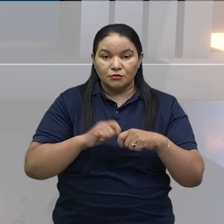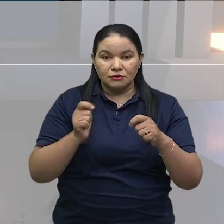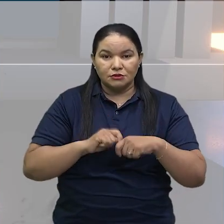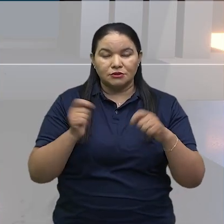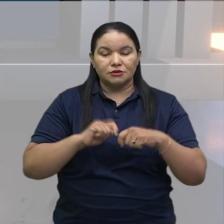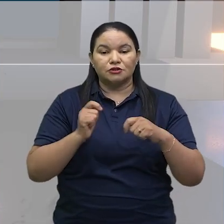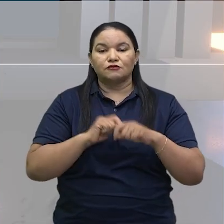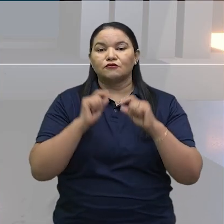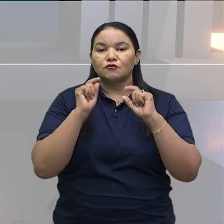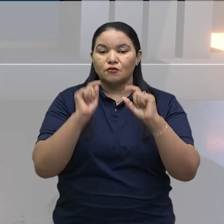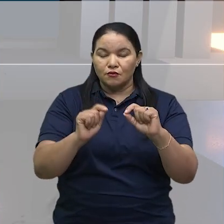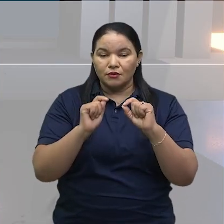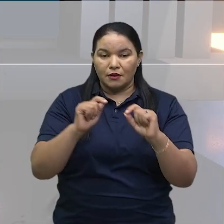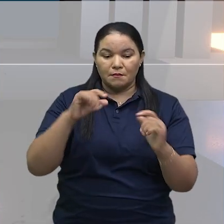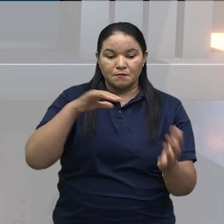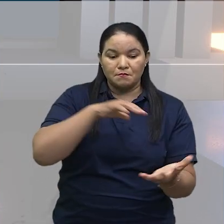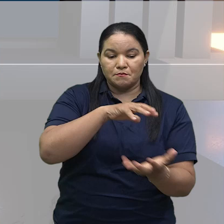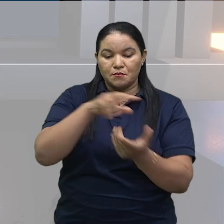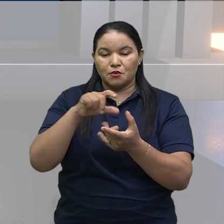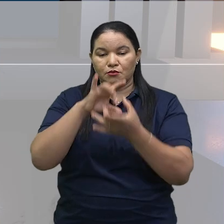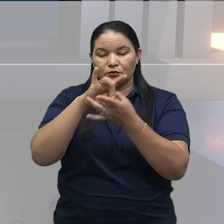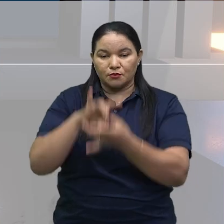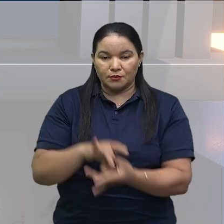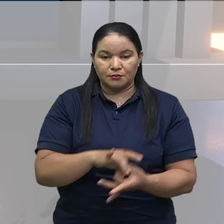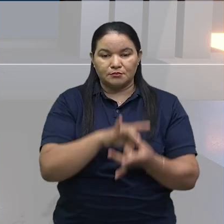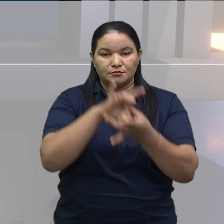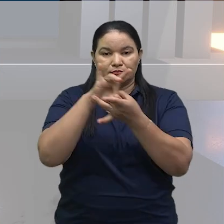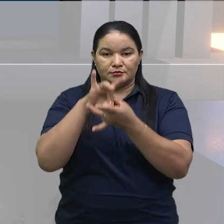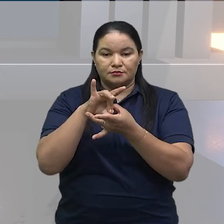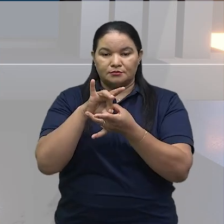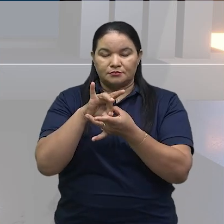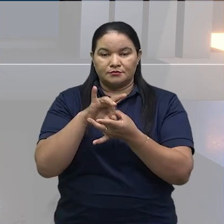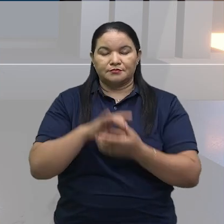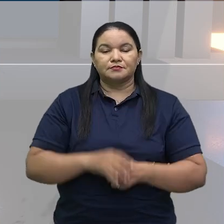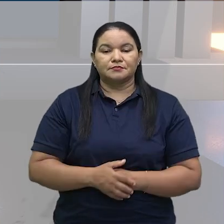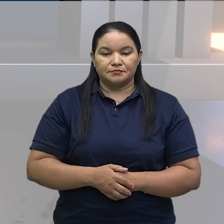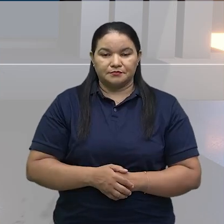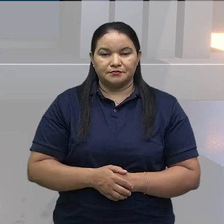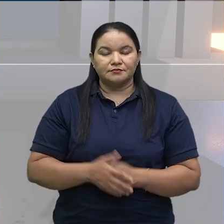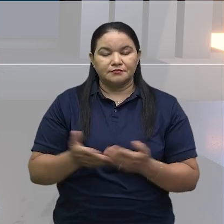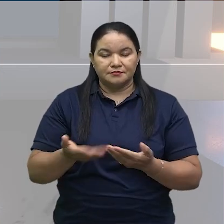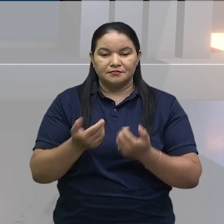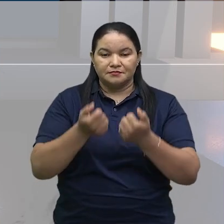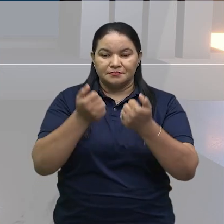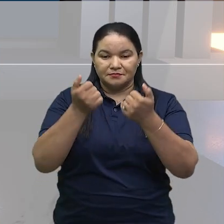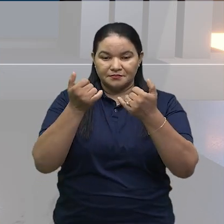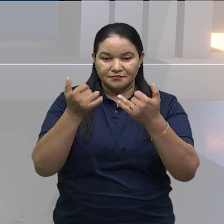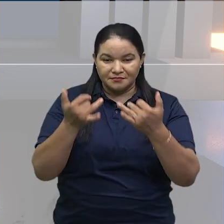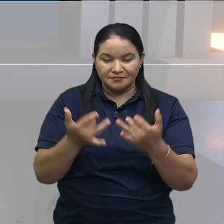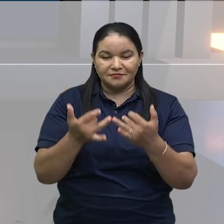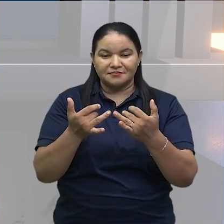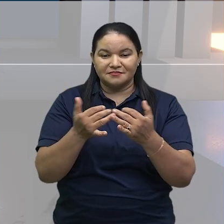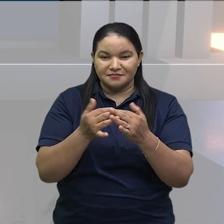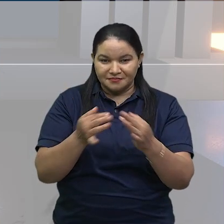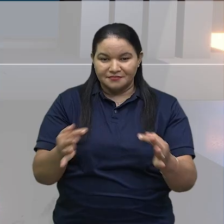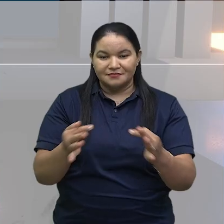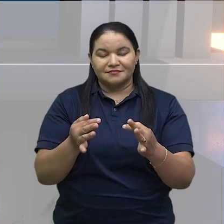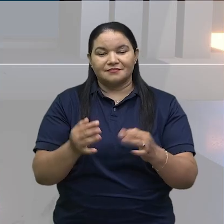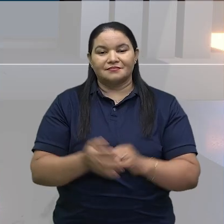tornou possível esse mundo globalizado que a gente fala hoje, certo? Bem, então essa seria uma definição mais simples